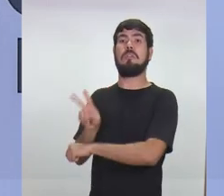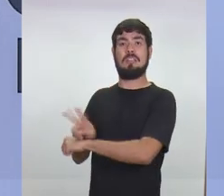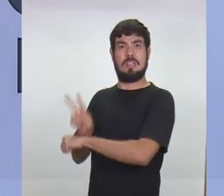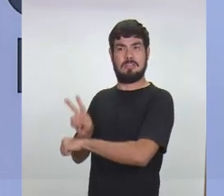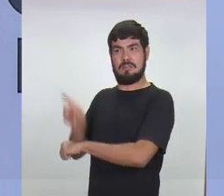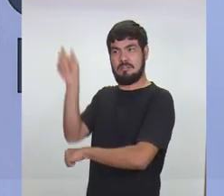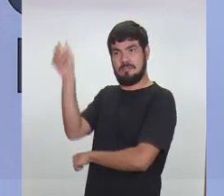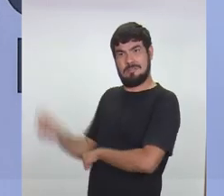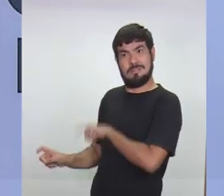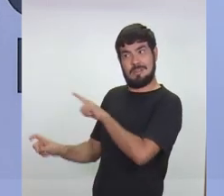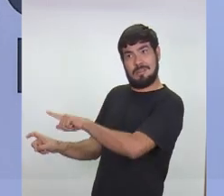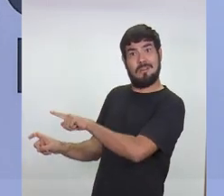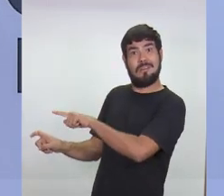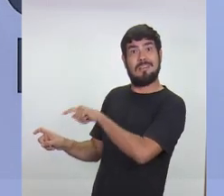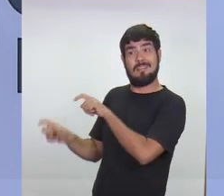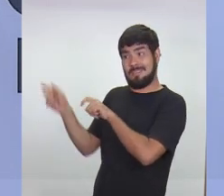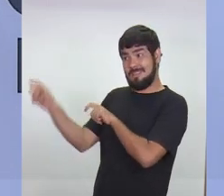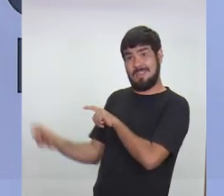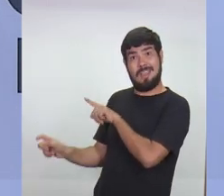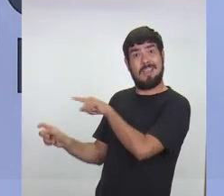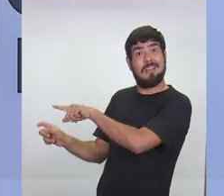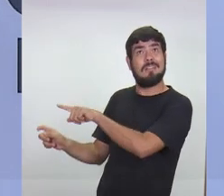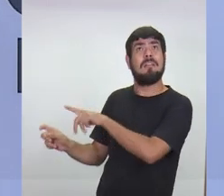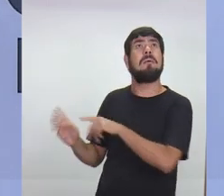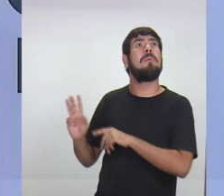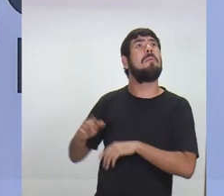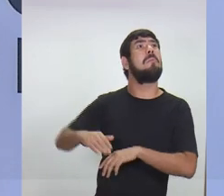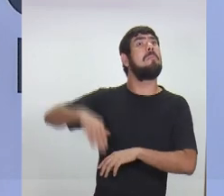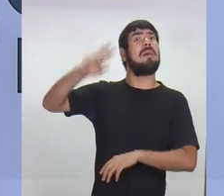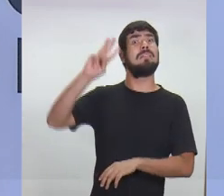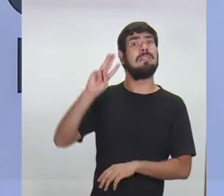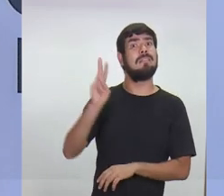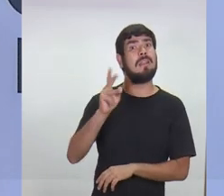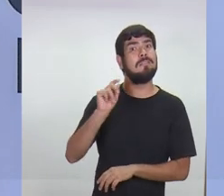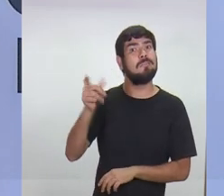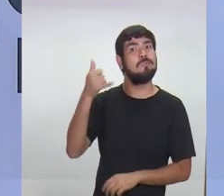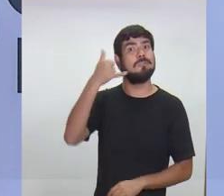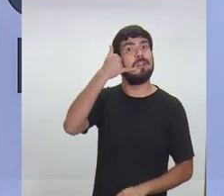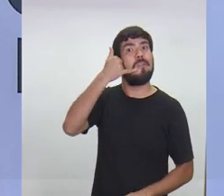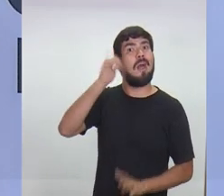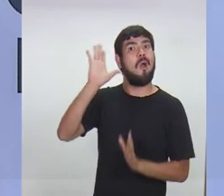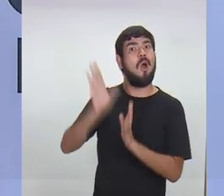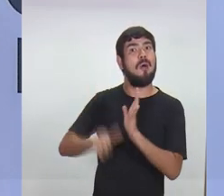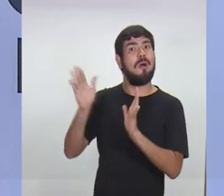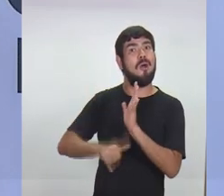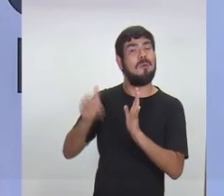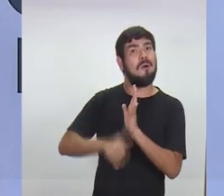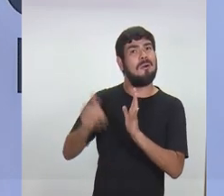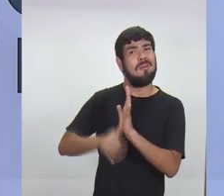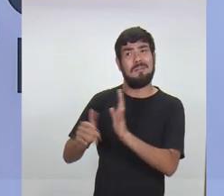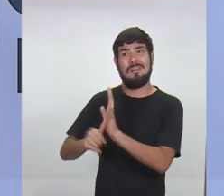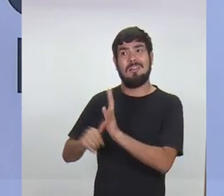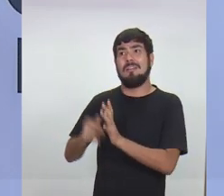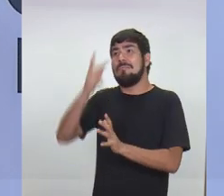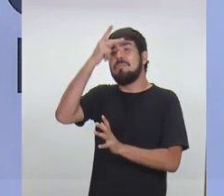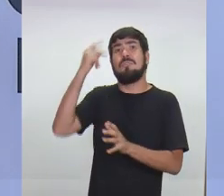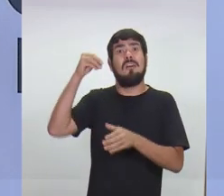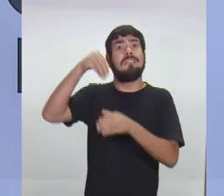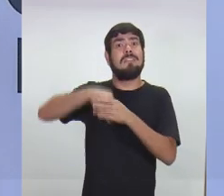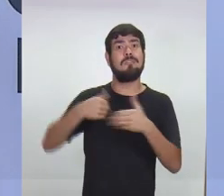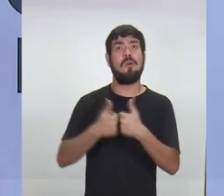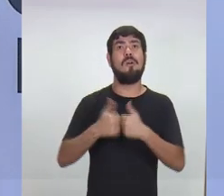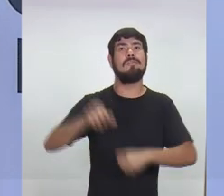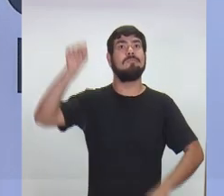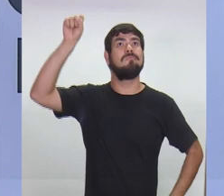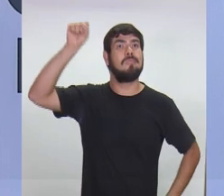hoje é conforme dados estatísticos mais de três mil celulares foram as foram subtraídos na mão daqueles que estão dentro dos lombos dentro dos coletivos